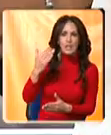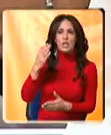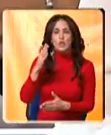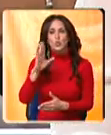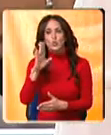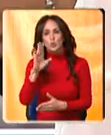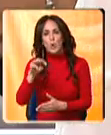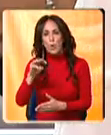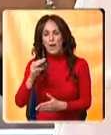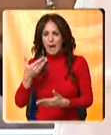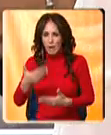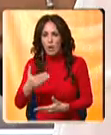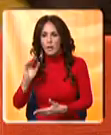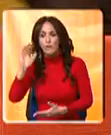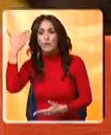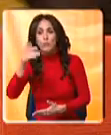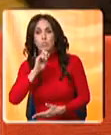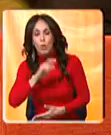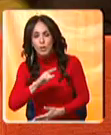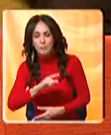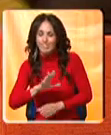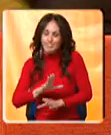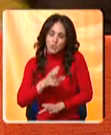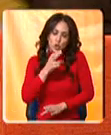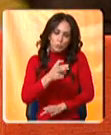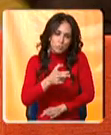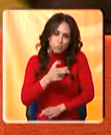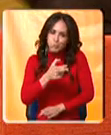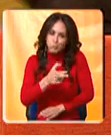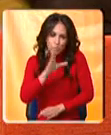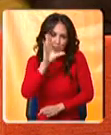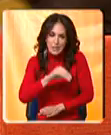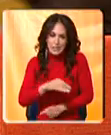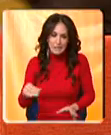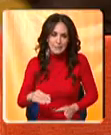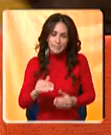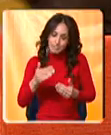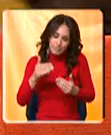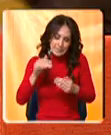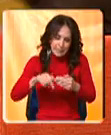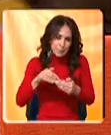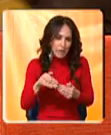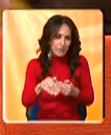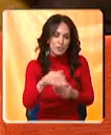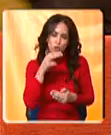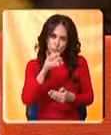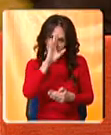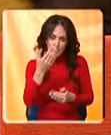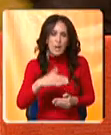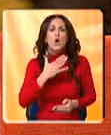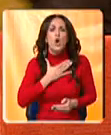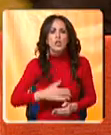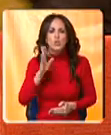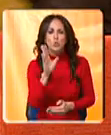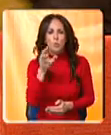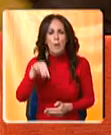e pode ser futuro? Isso já não sei responder. Só daqui para a frente é que vou saber essa resposta. Mas gosta ou não